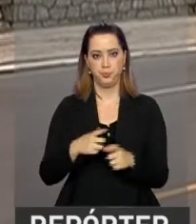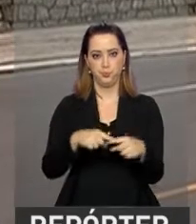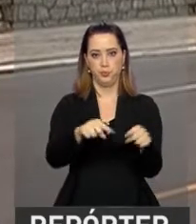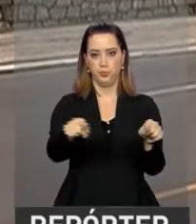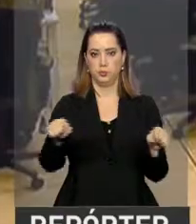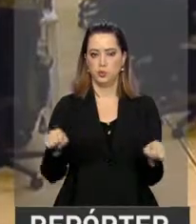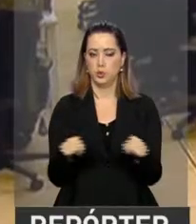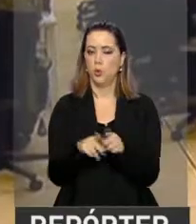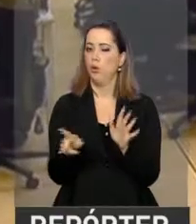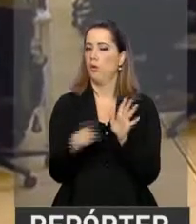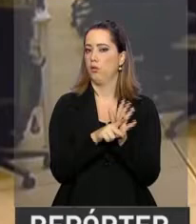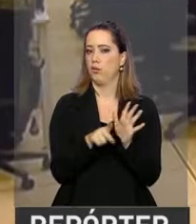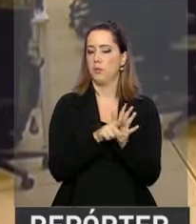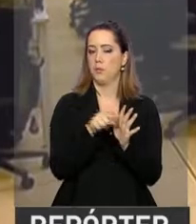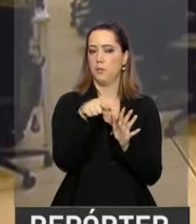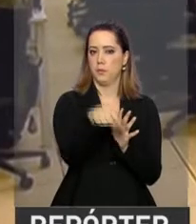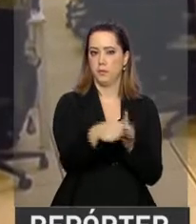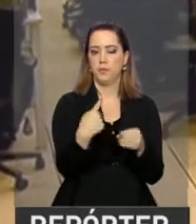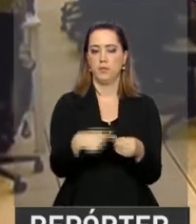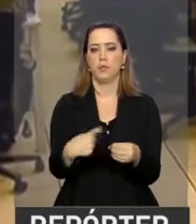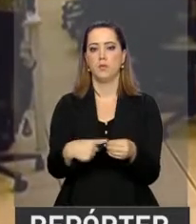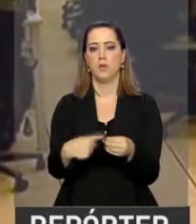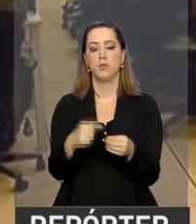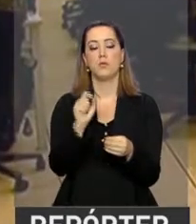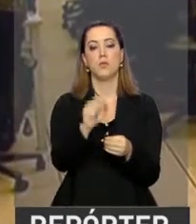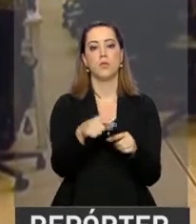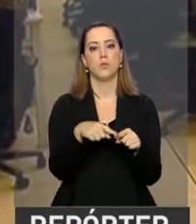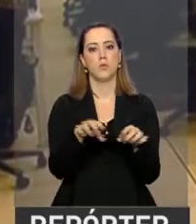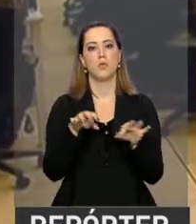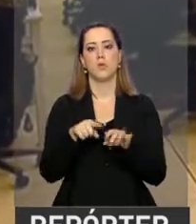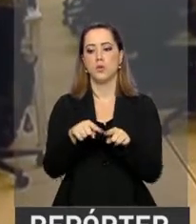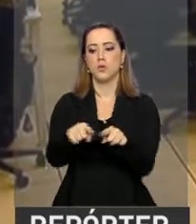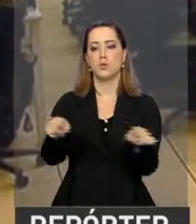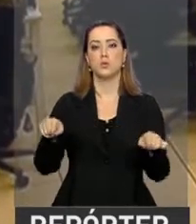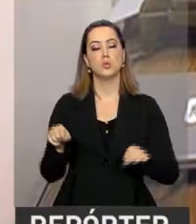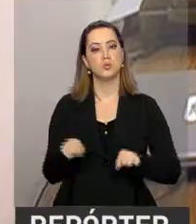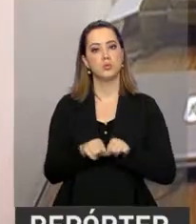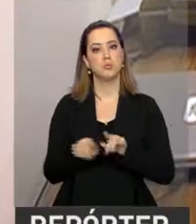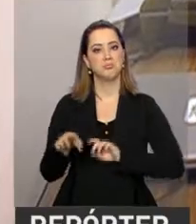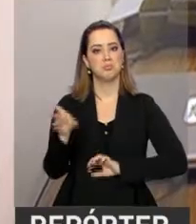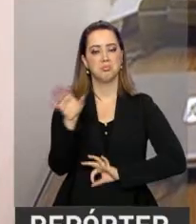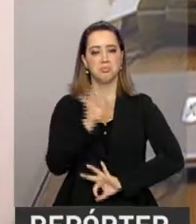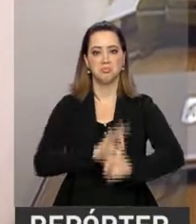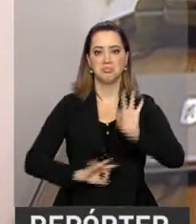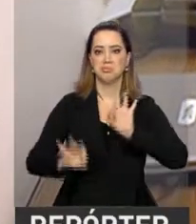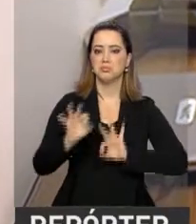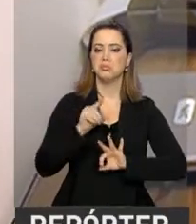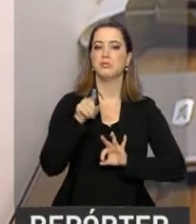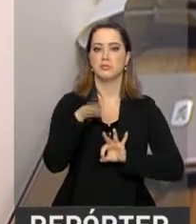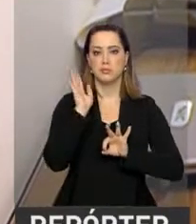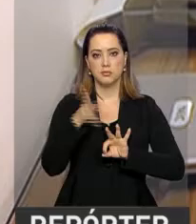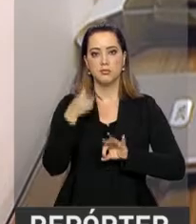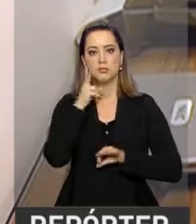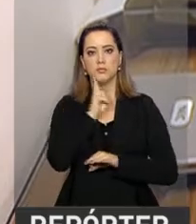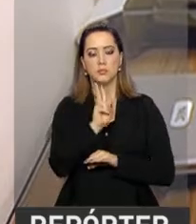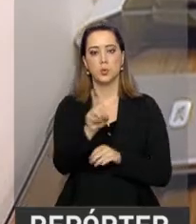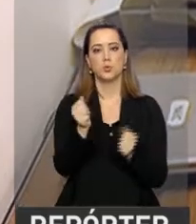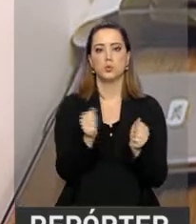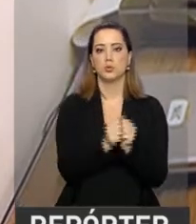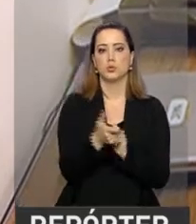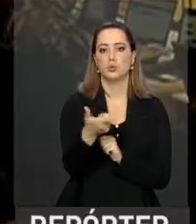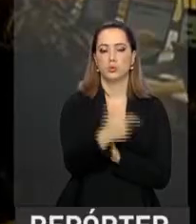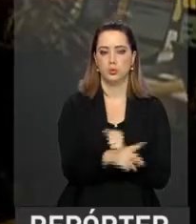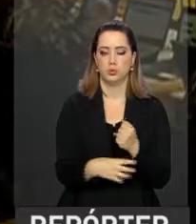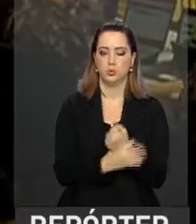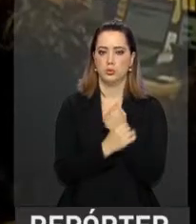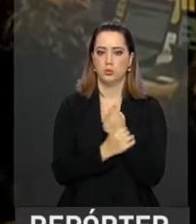setorial próprio. No de Deodoro, salas especializadas vão organizar o trabalho dos militares com outras forças de segurança.